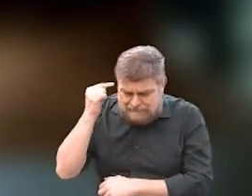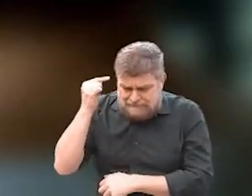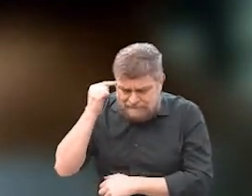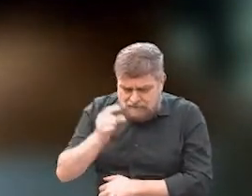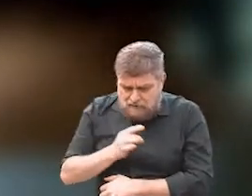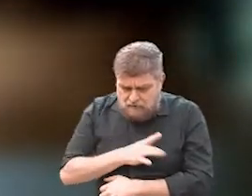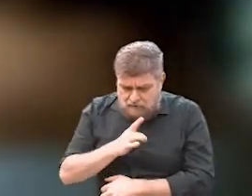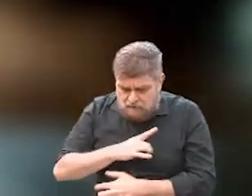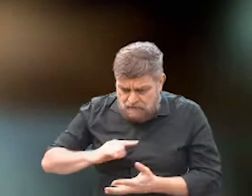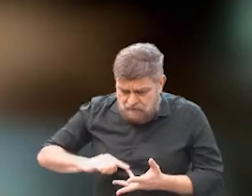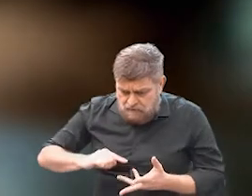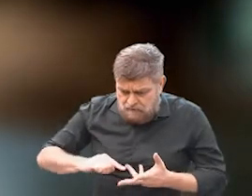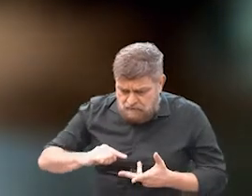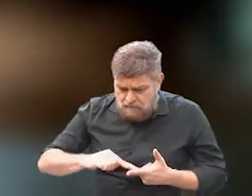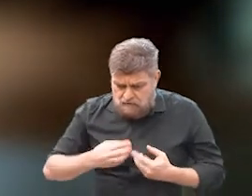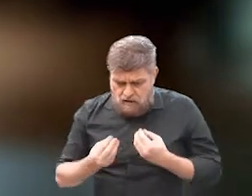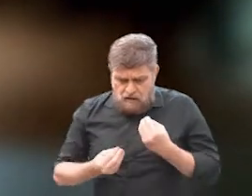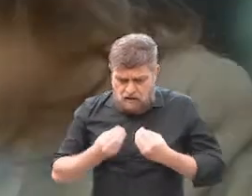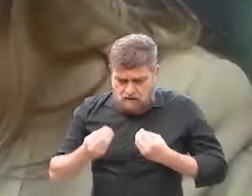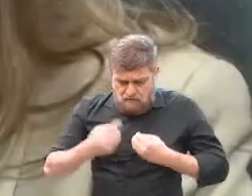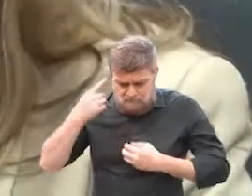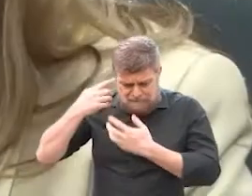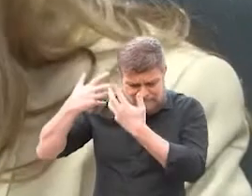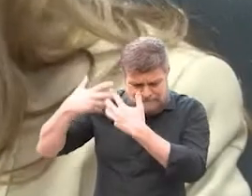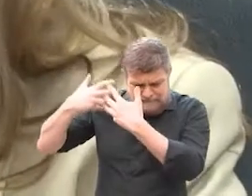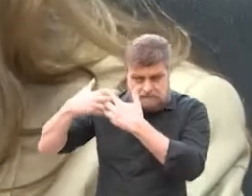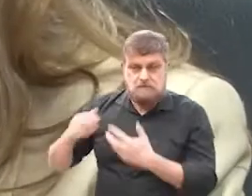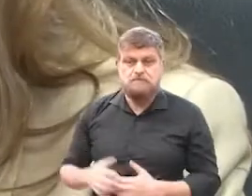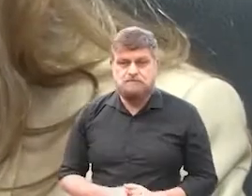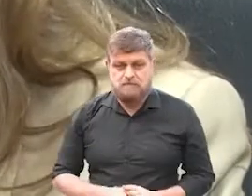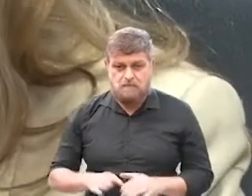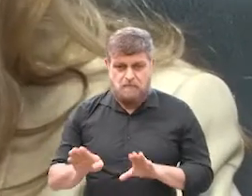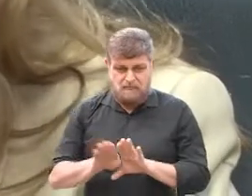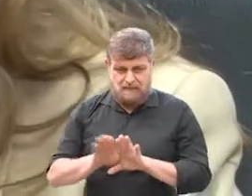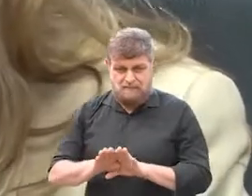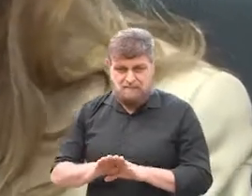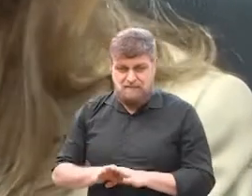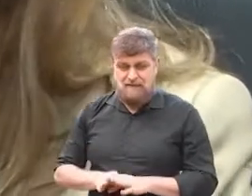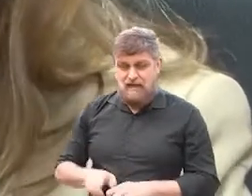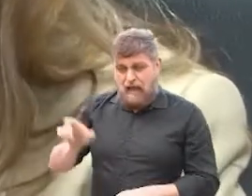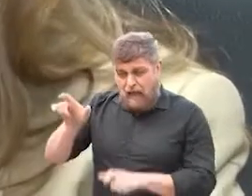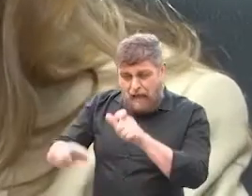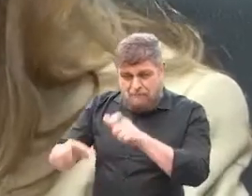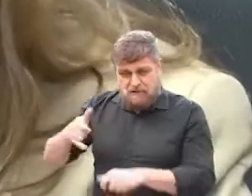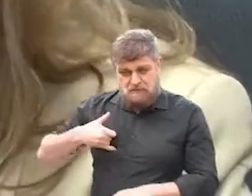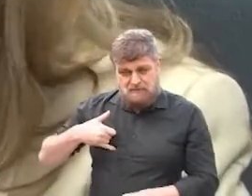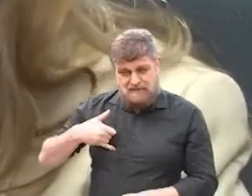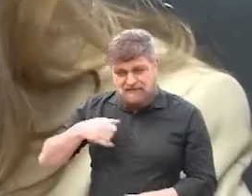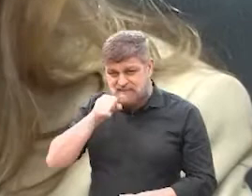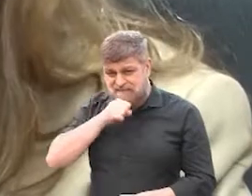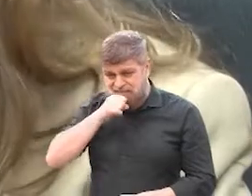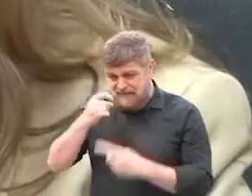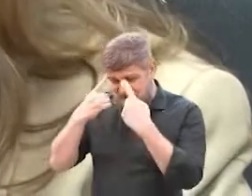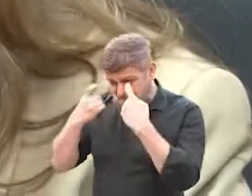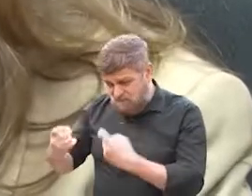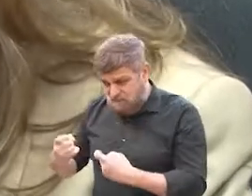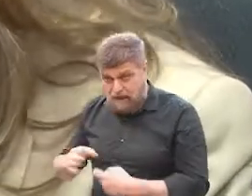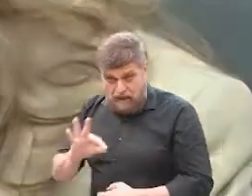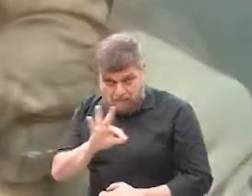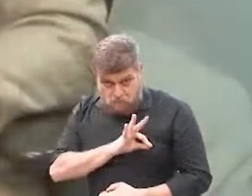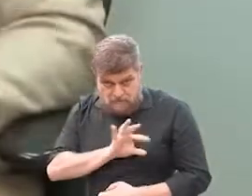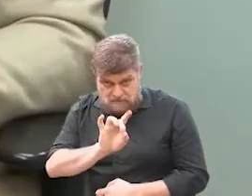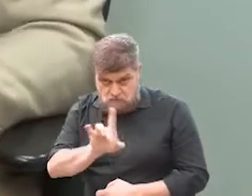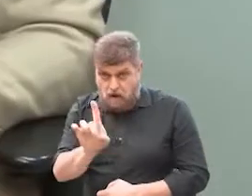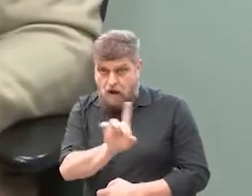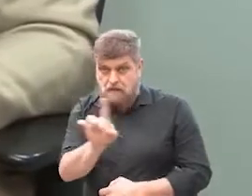é que eu faço? O que é que eu deixo de fazer? Violência contra idoso não é apenas caso de polícia, é um problema de saúde